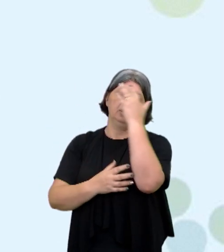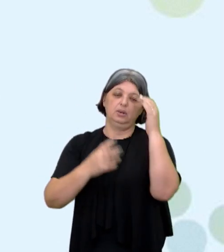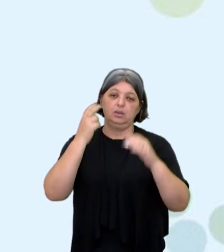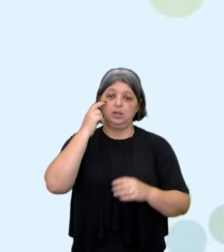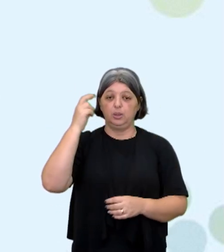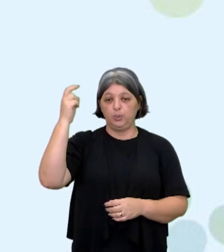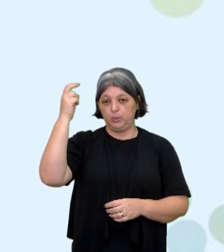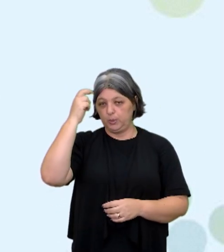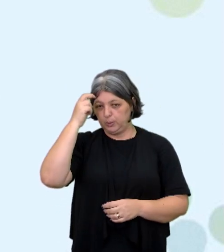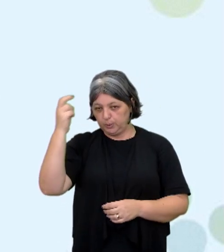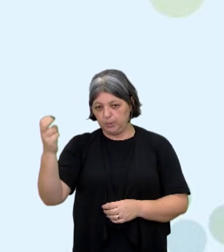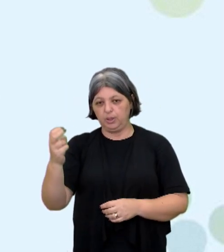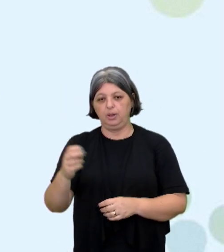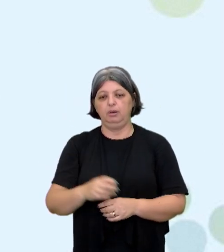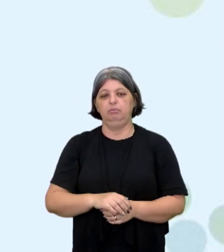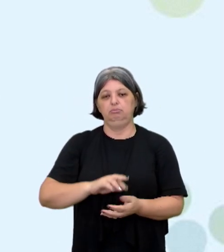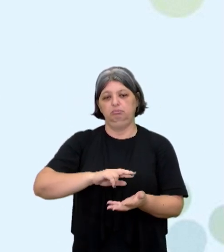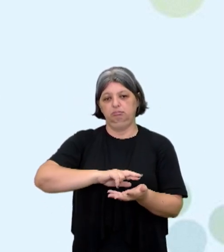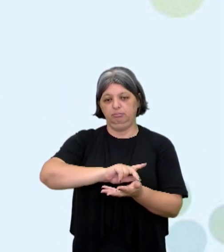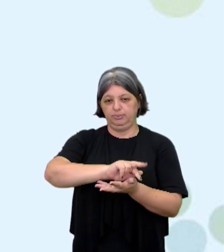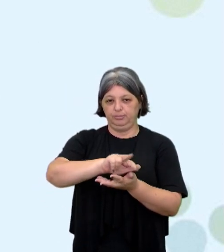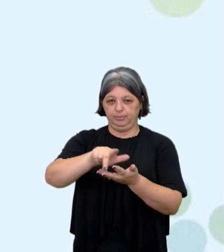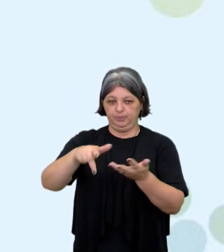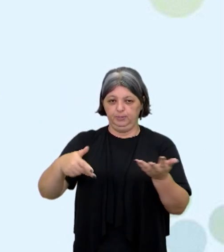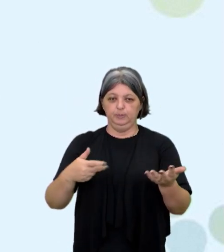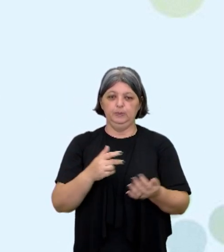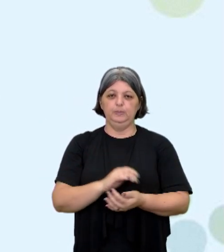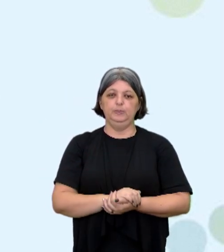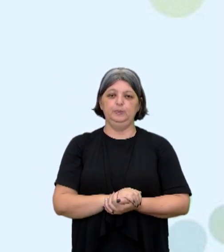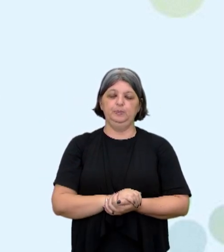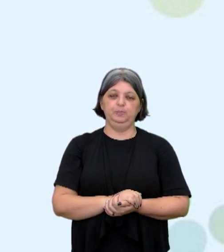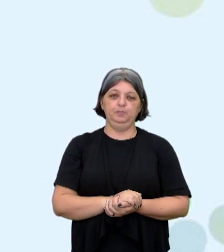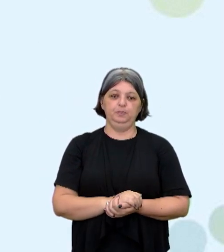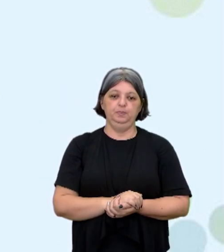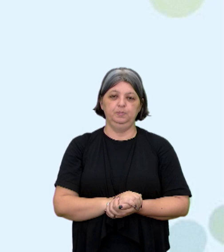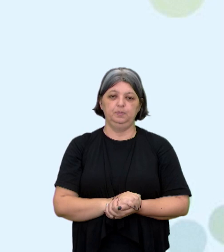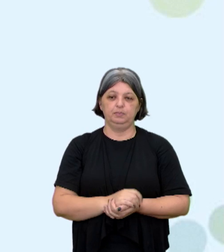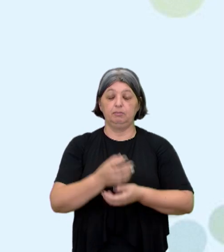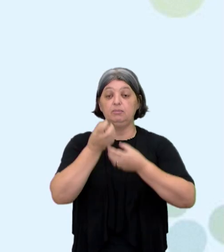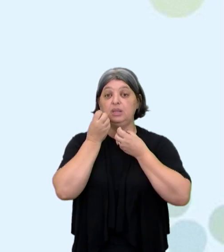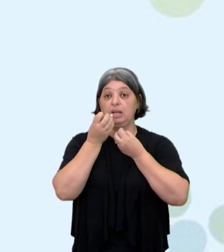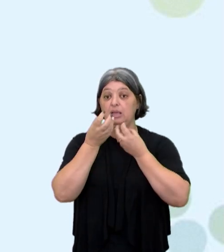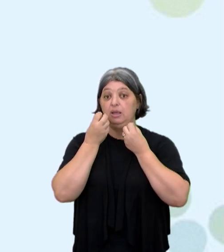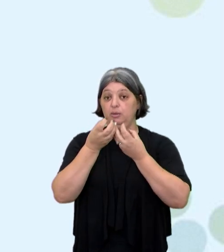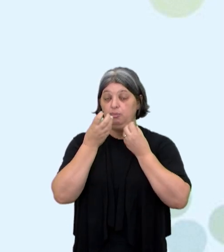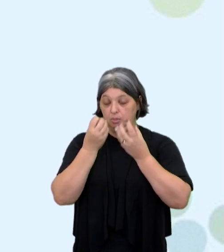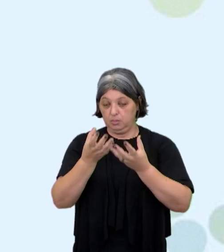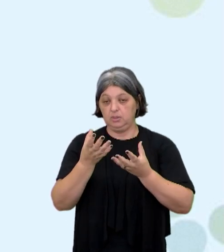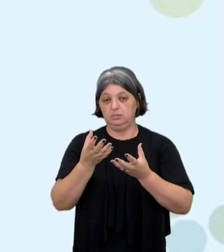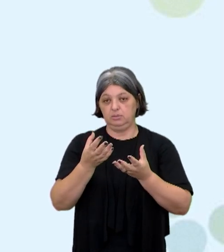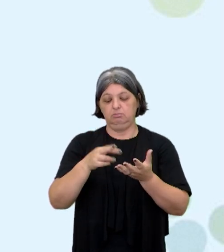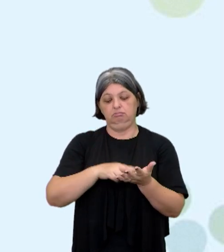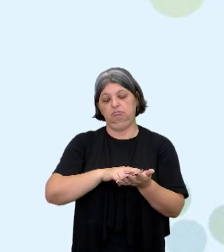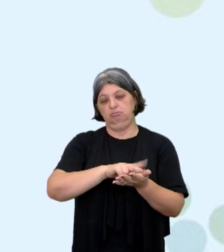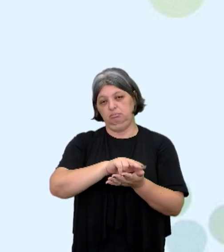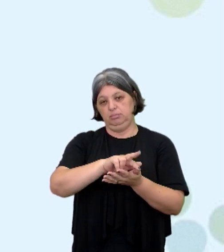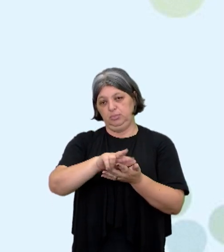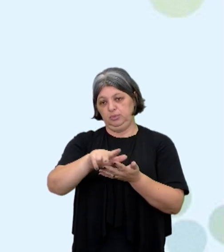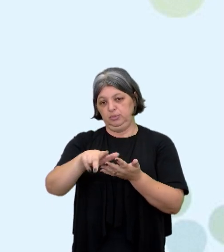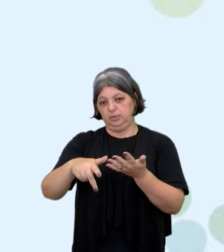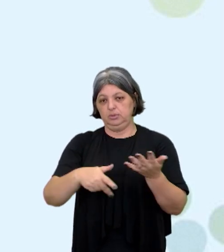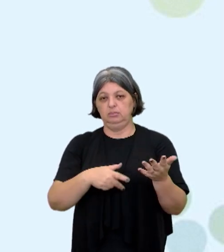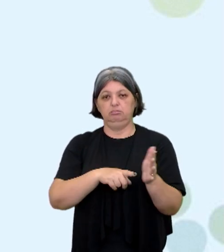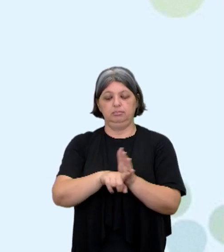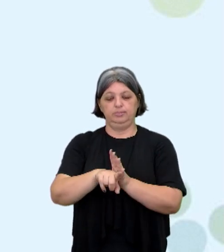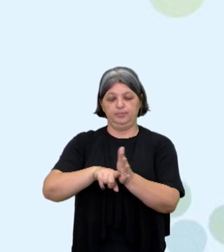culturais, epistemológicos, né? E a partir de quê? A partir de dados e informações que vêm de diferentes conhecimentos